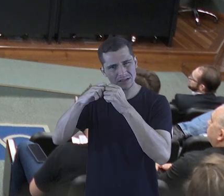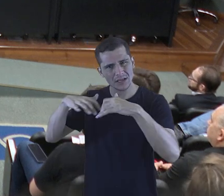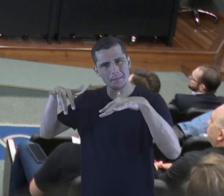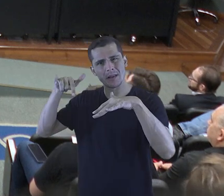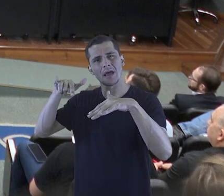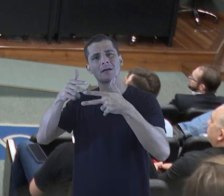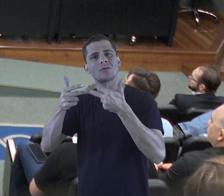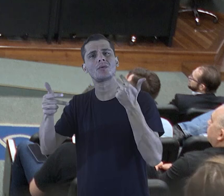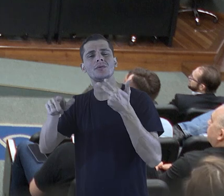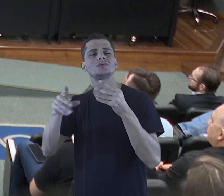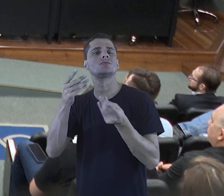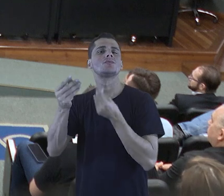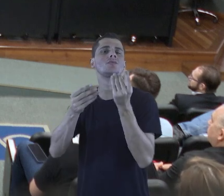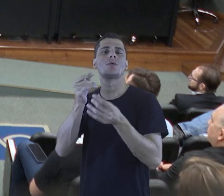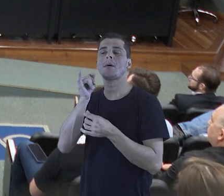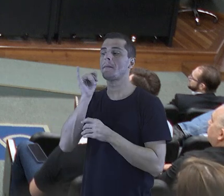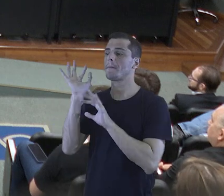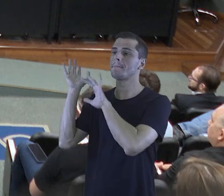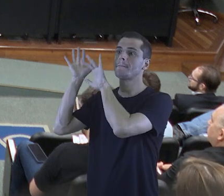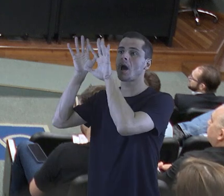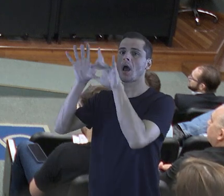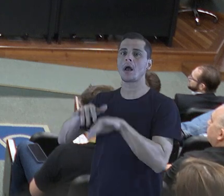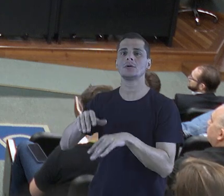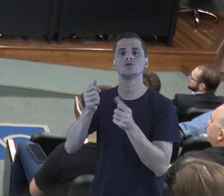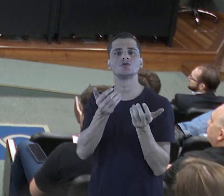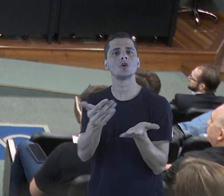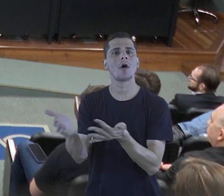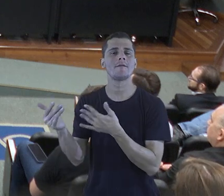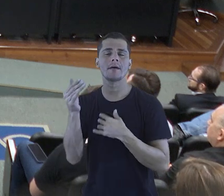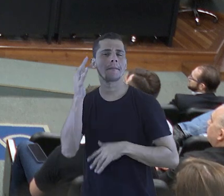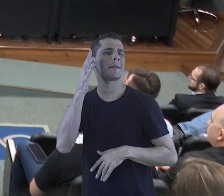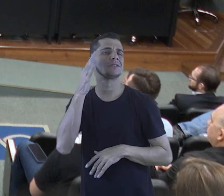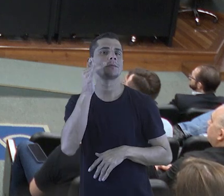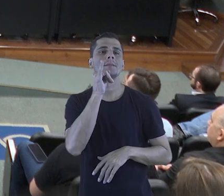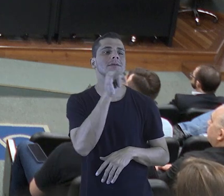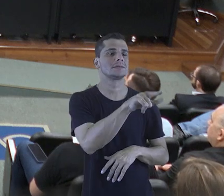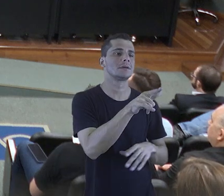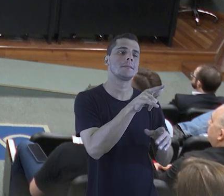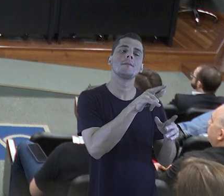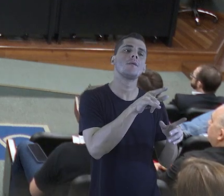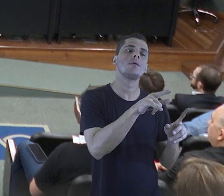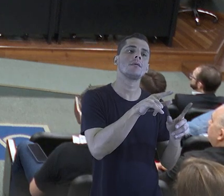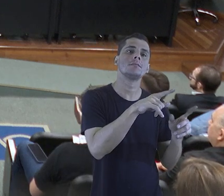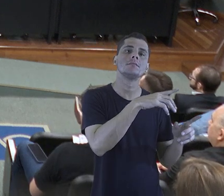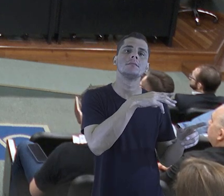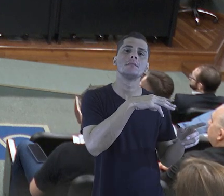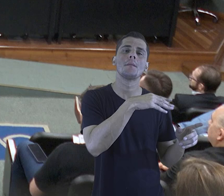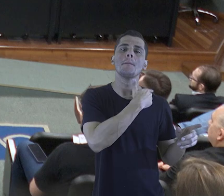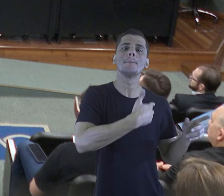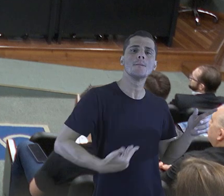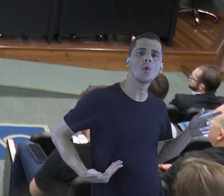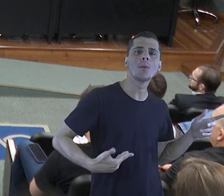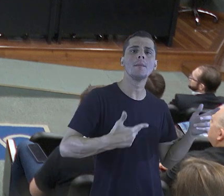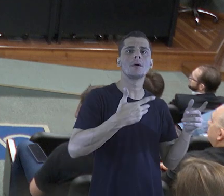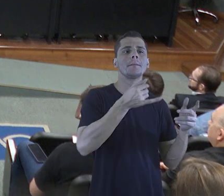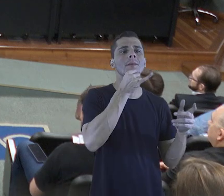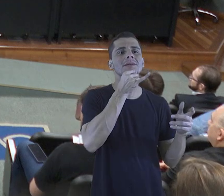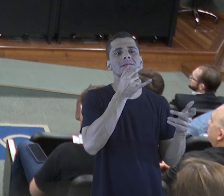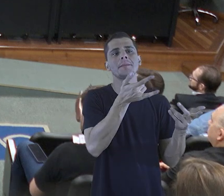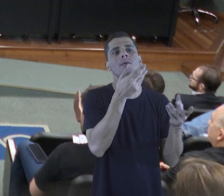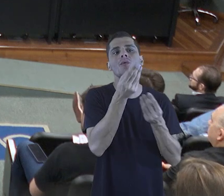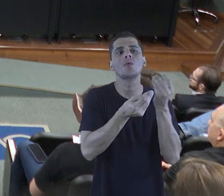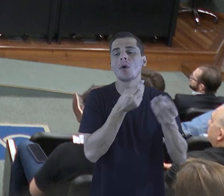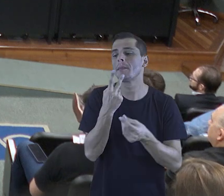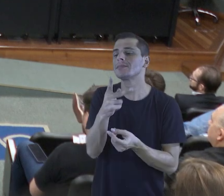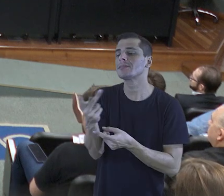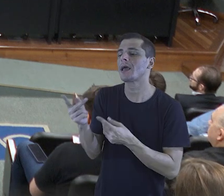mas vamos imaginar que o poder público precise captar esses dados para fins de elaboração de políticas públicas em relação a crianças que sofrem abuso